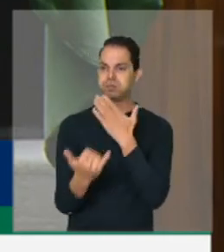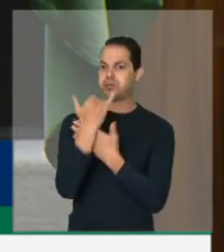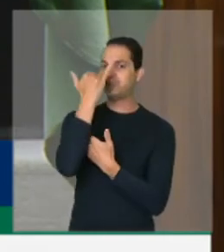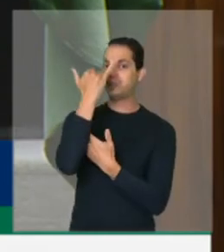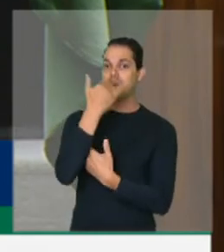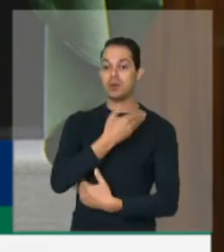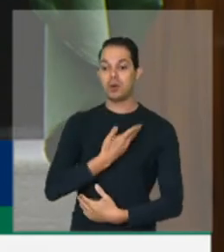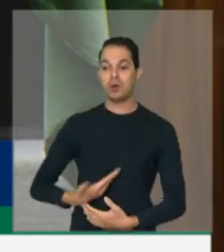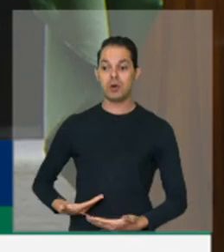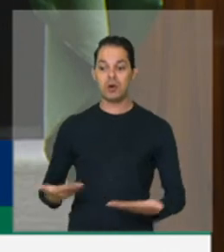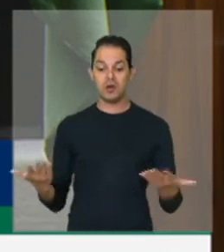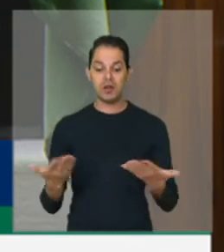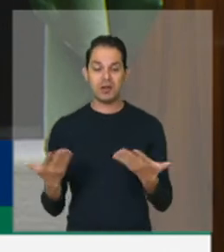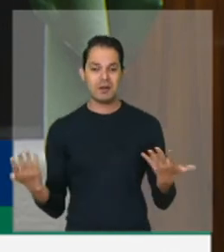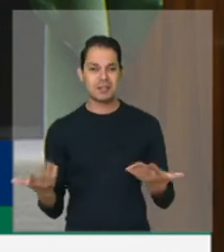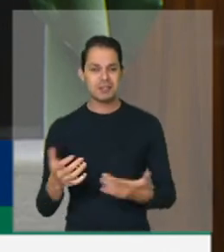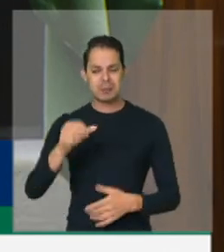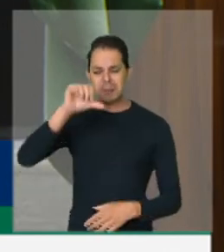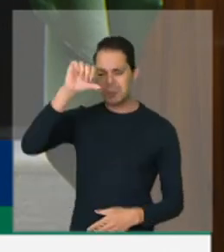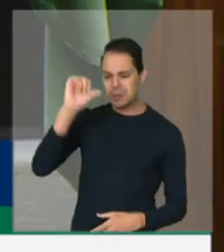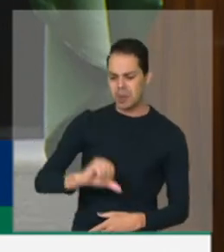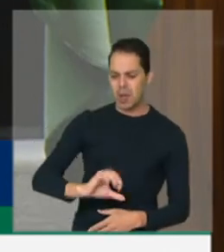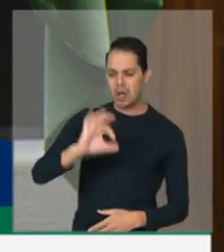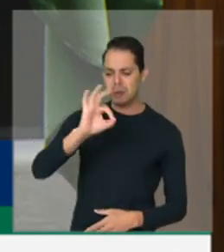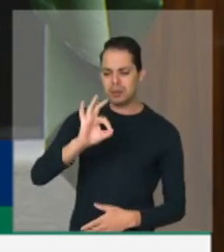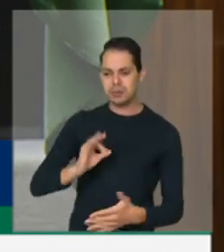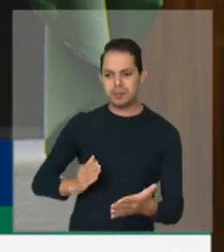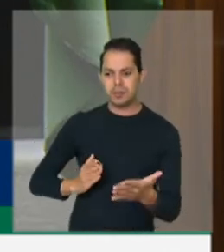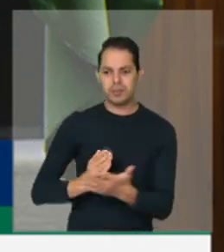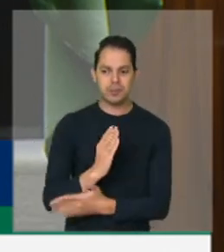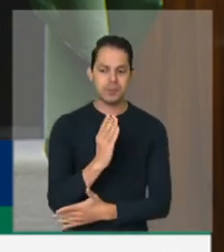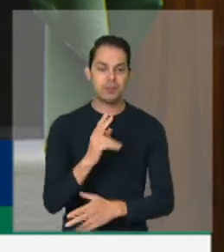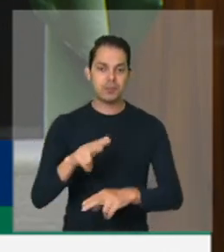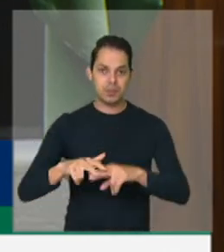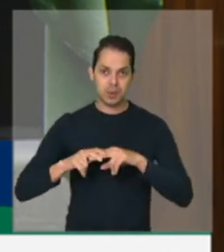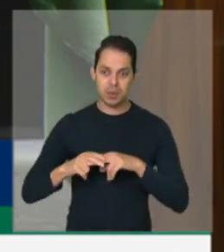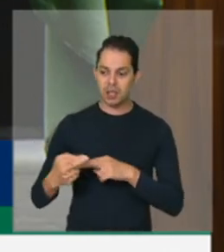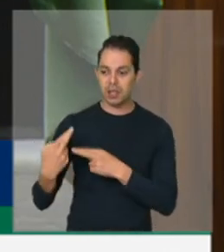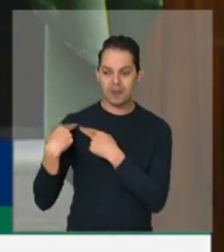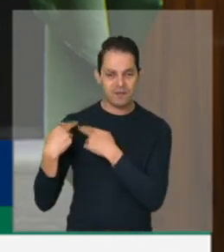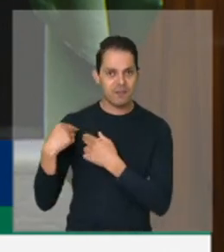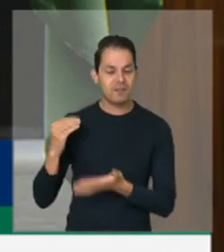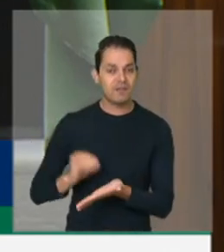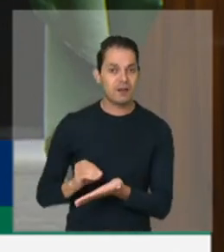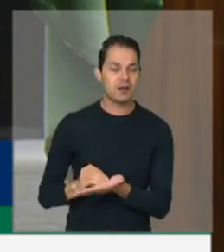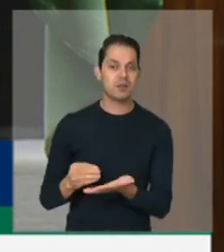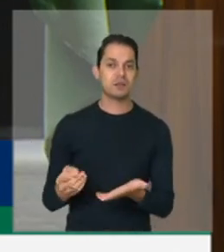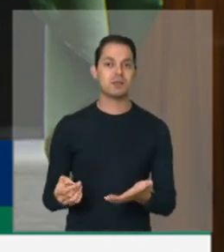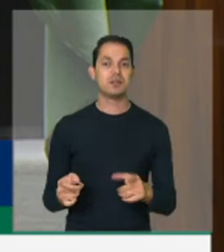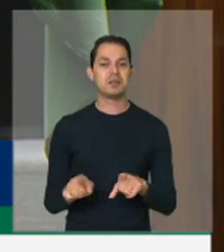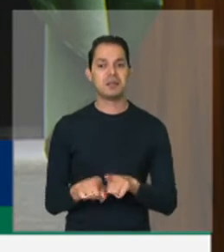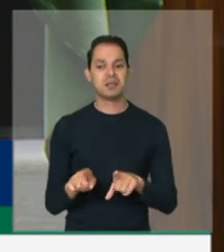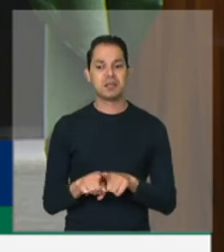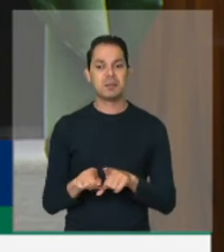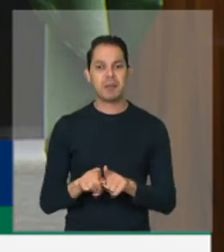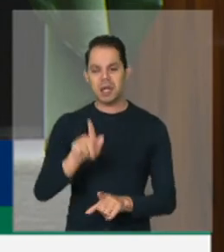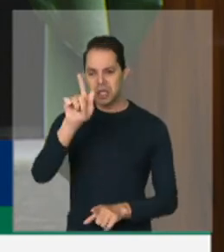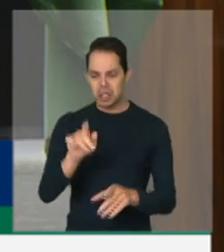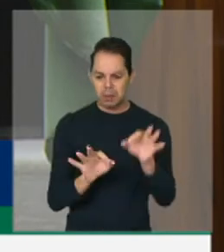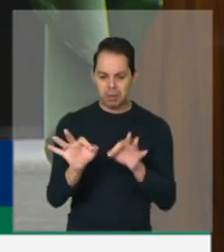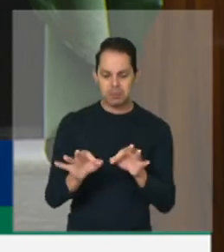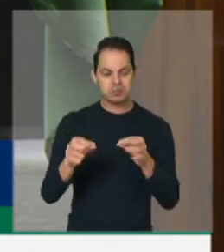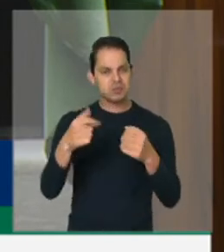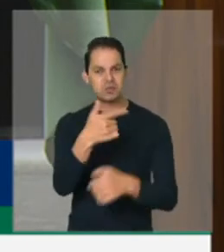hoje ostenta os piores índices de aprovação por conta da sua incompetência, da sua má gestão